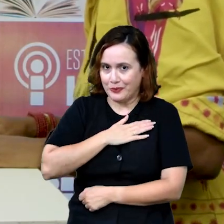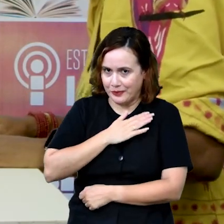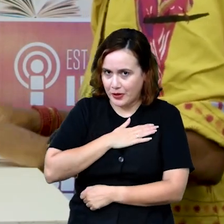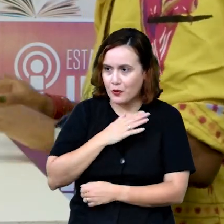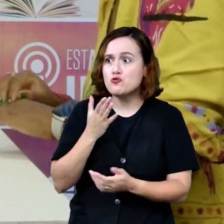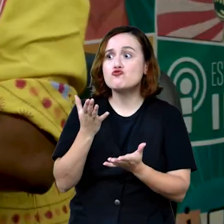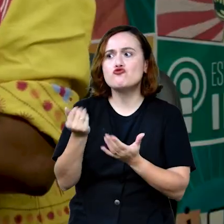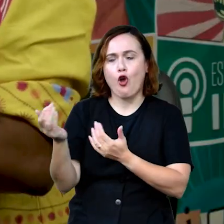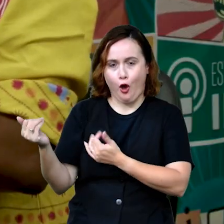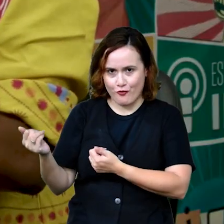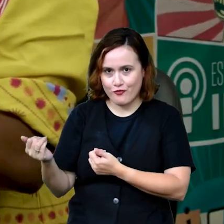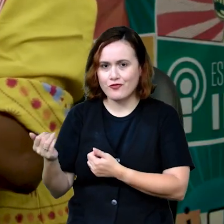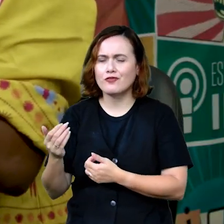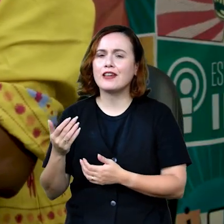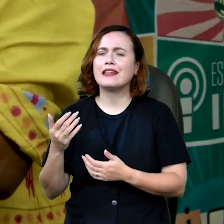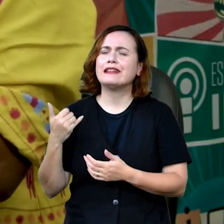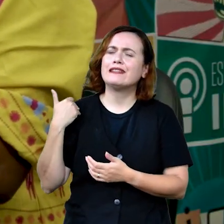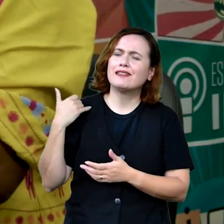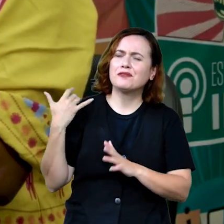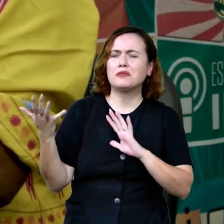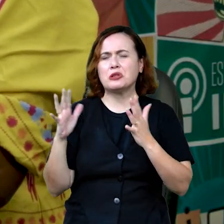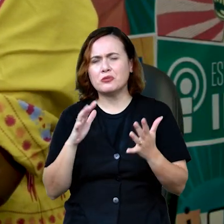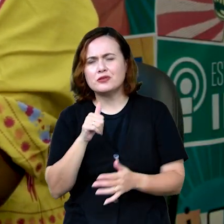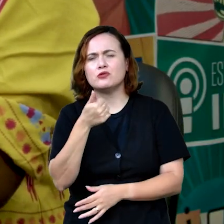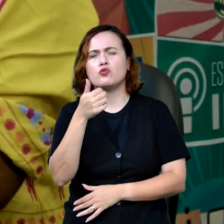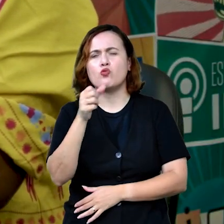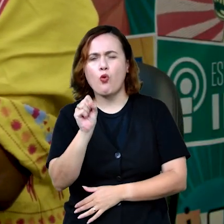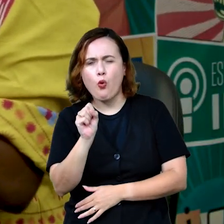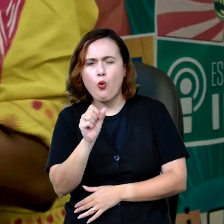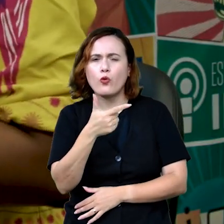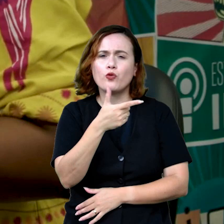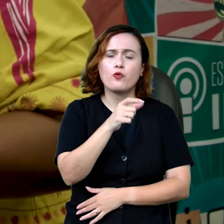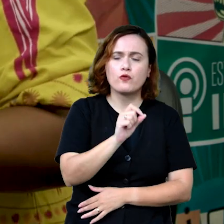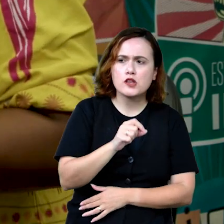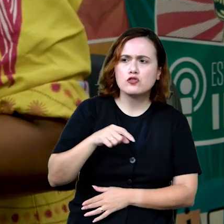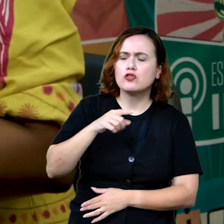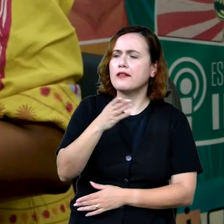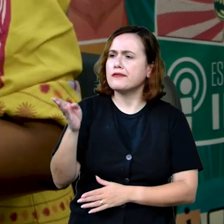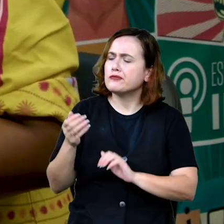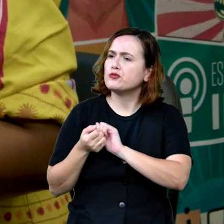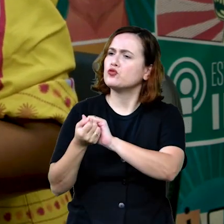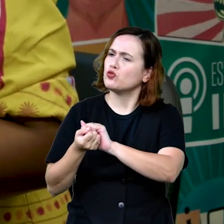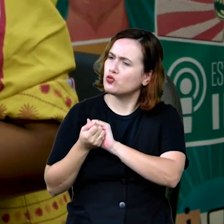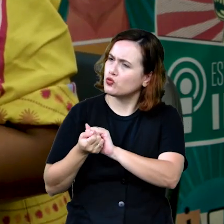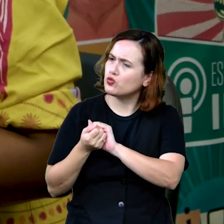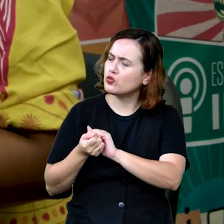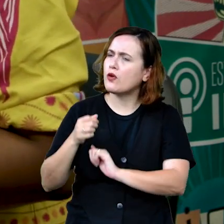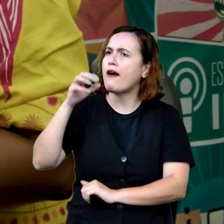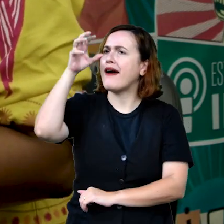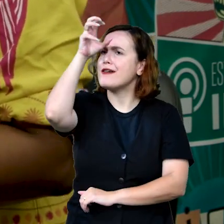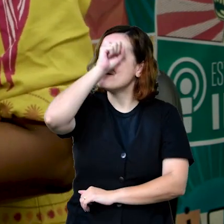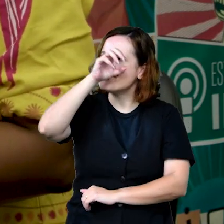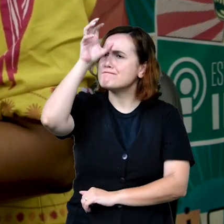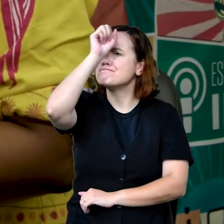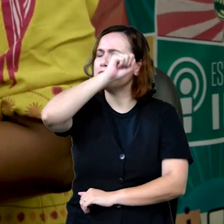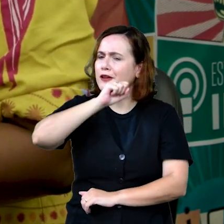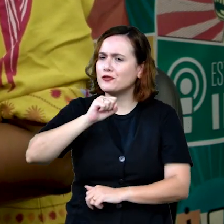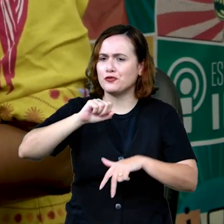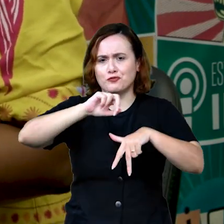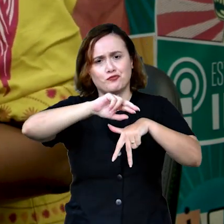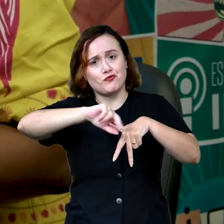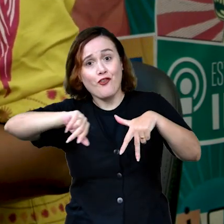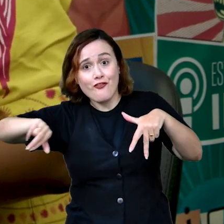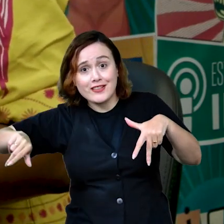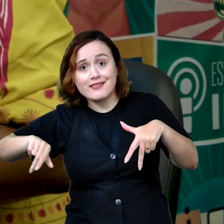são bem jovens. Eu tenho alunos mais velhos, mas eu também tenho alunos ali de 18, 20 anos, e esses alunos têm me ensinado muita coisa. Sobretudo